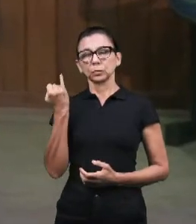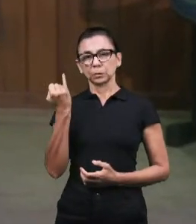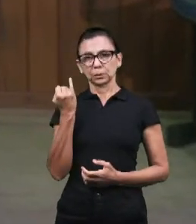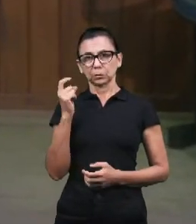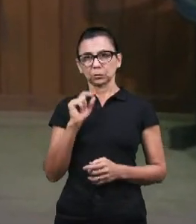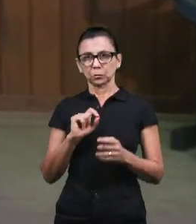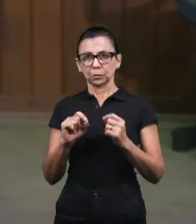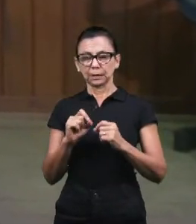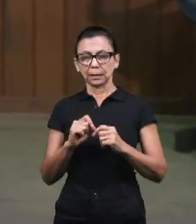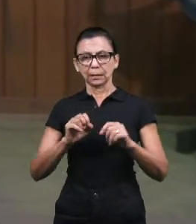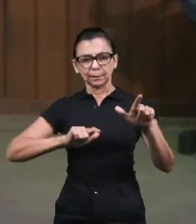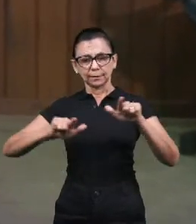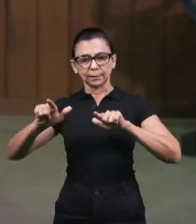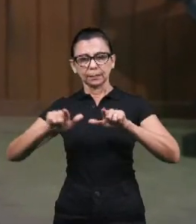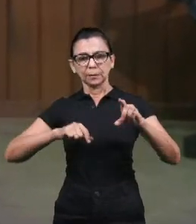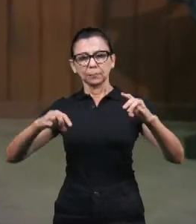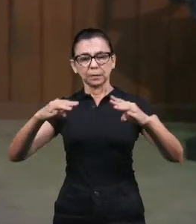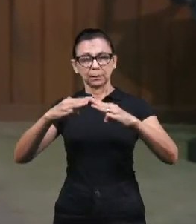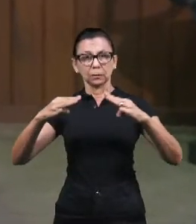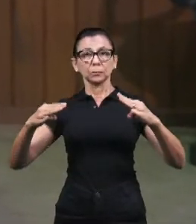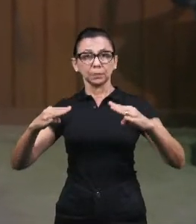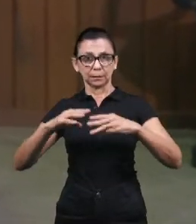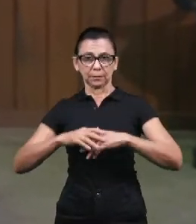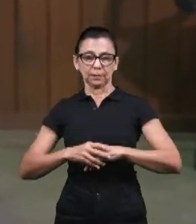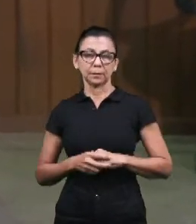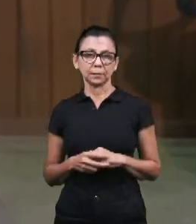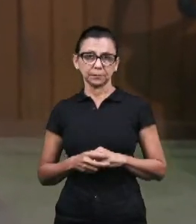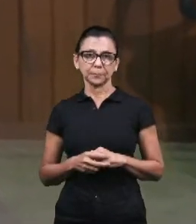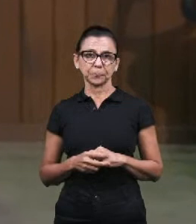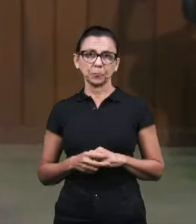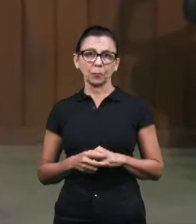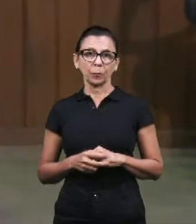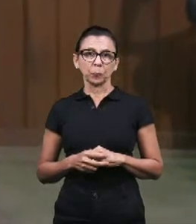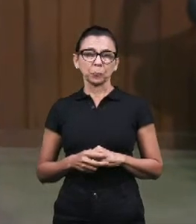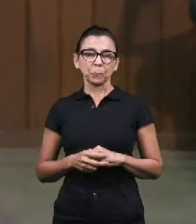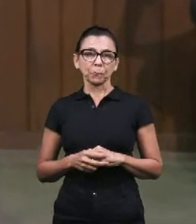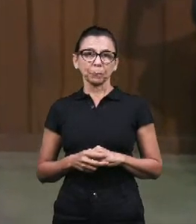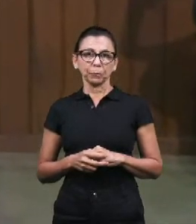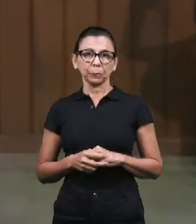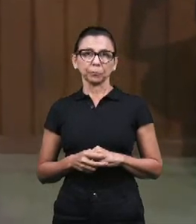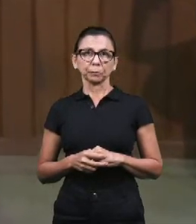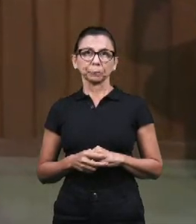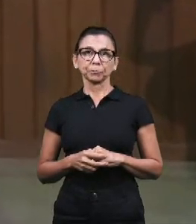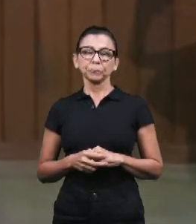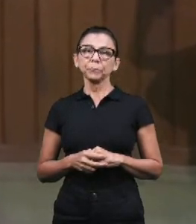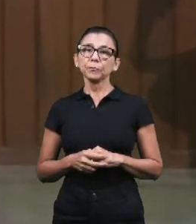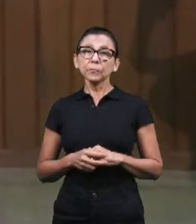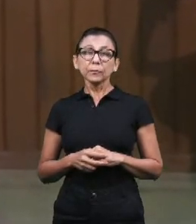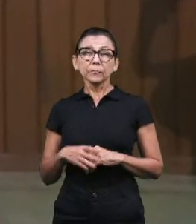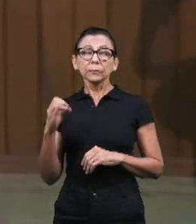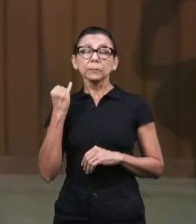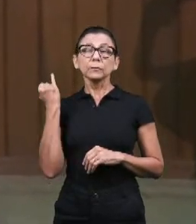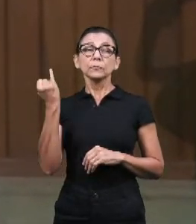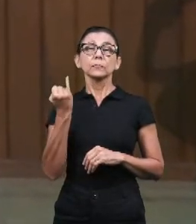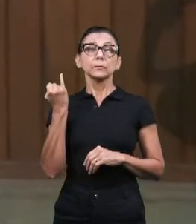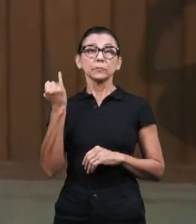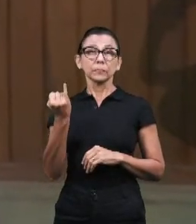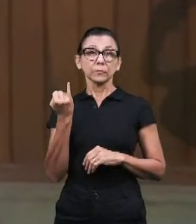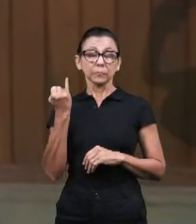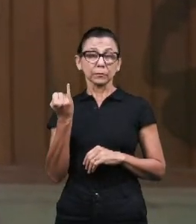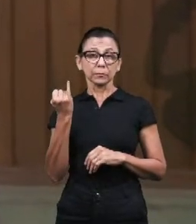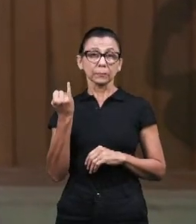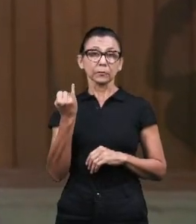e damos muito valor à vida daquele irmão na sua igreja.